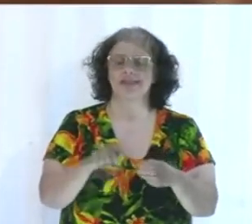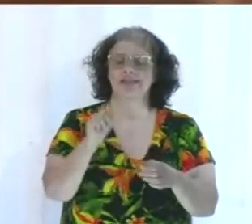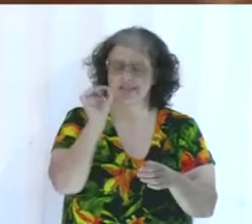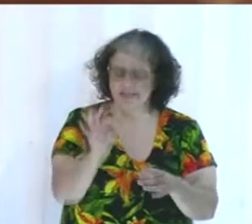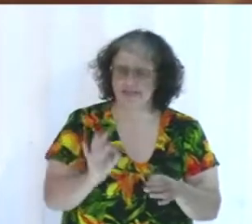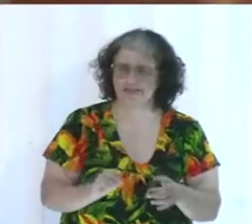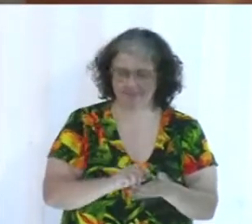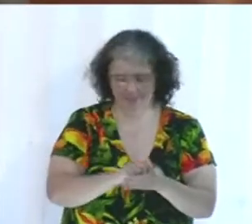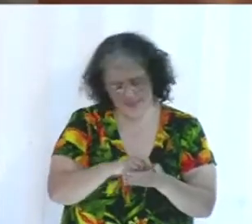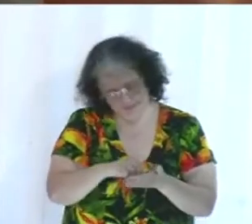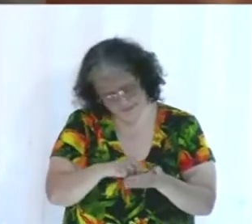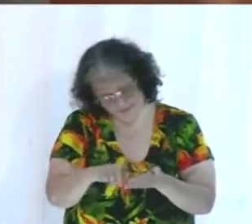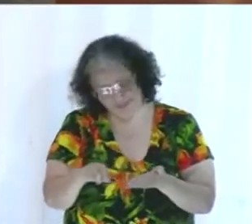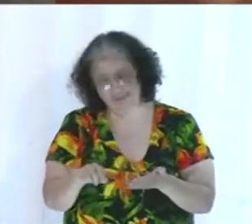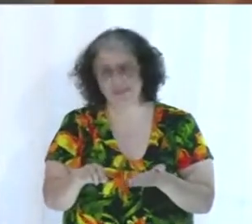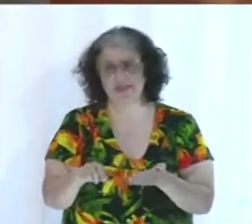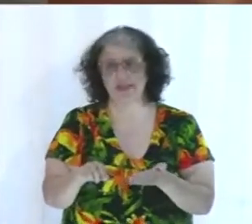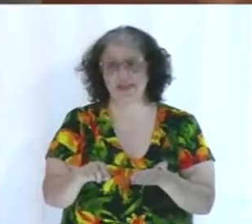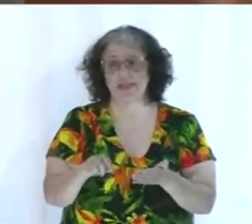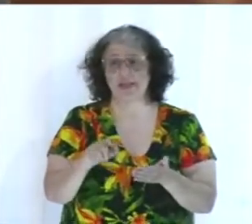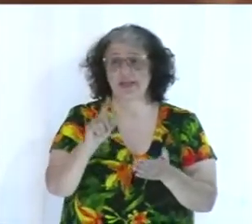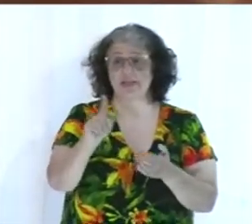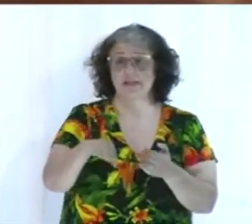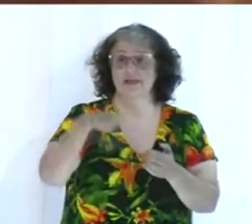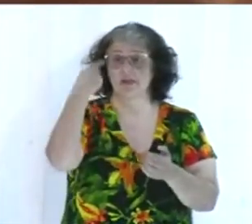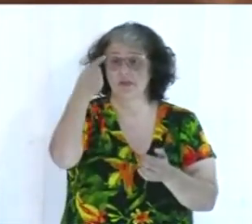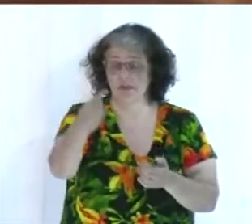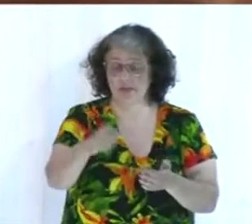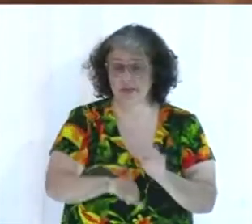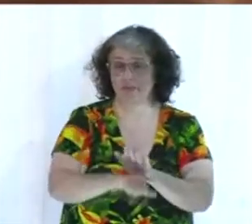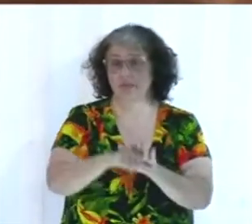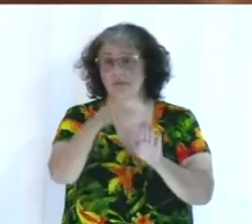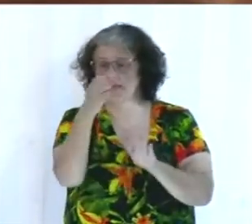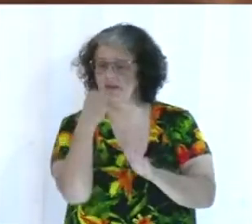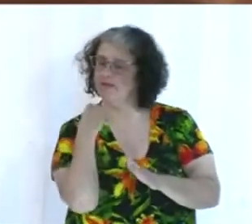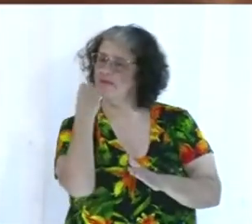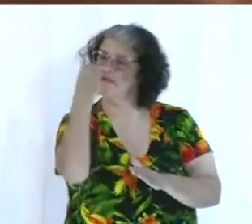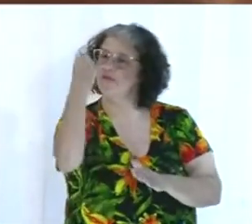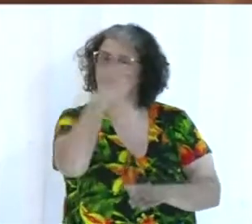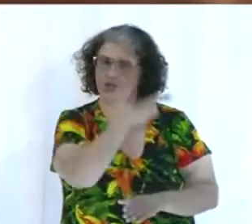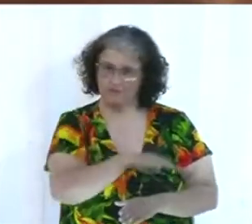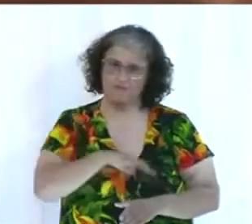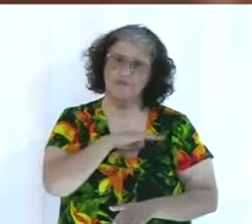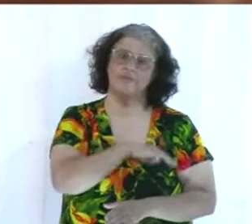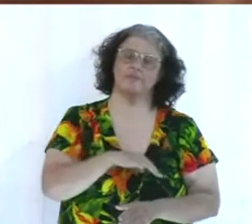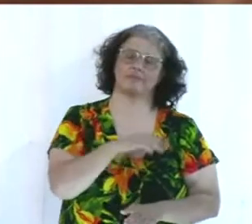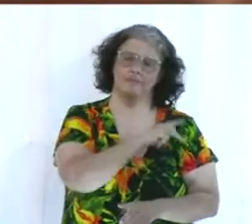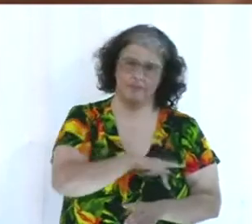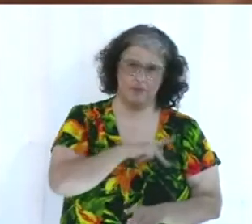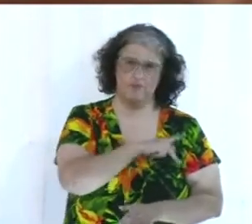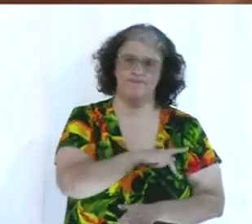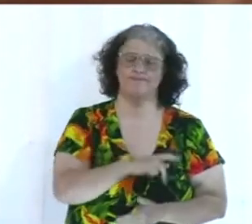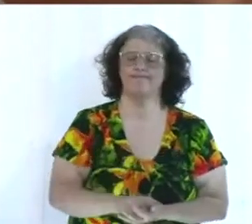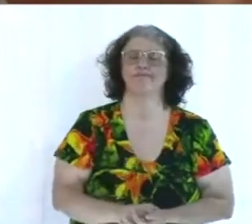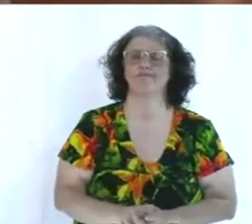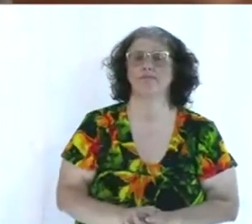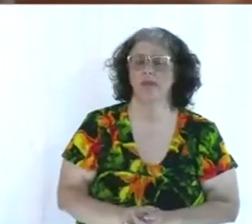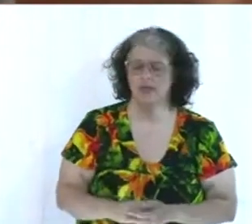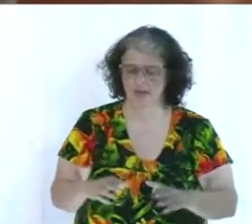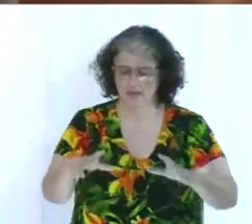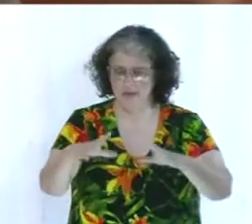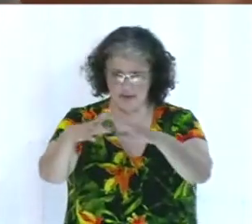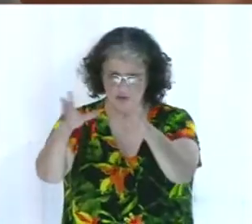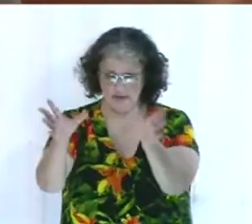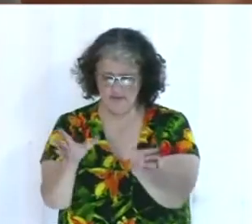escrita bem após a sua primeira viagem missionária. E é interessante que essa região da Galácia, a qual